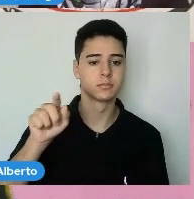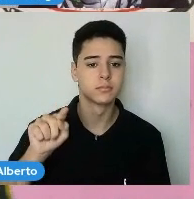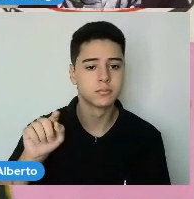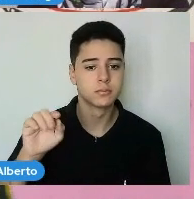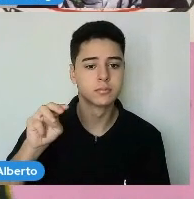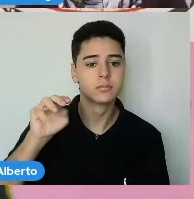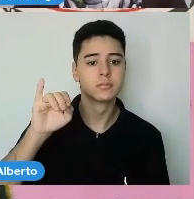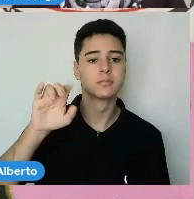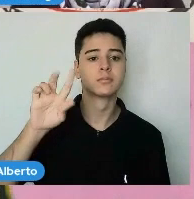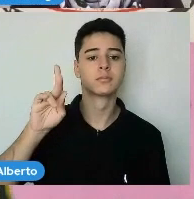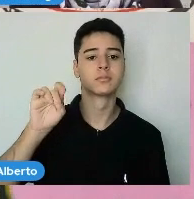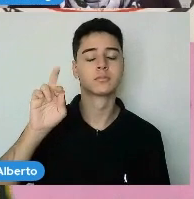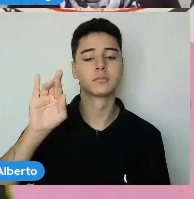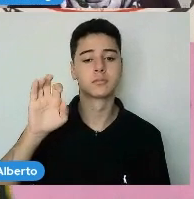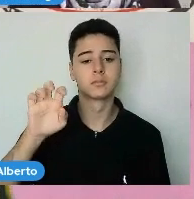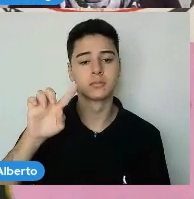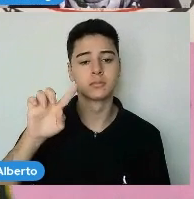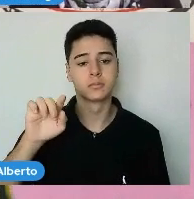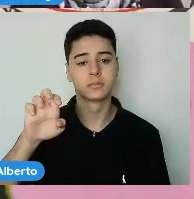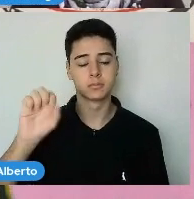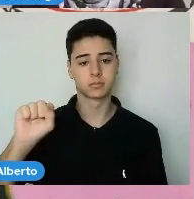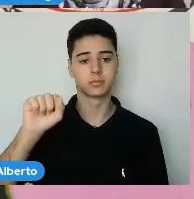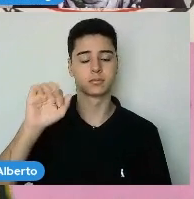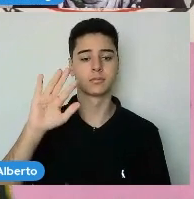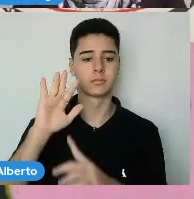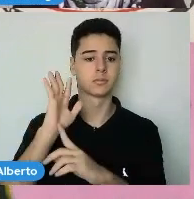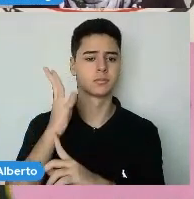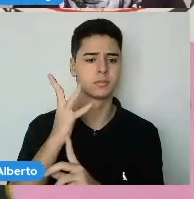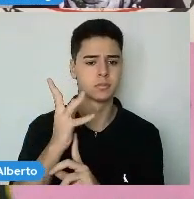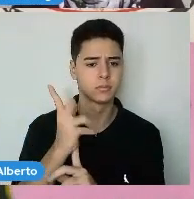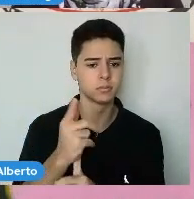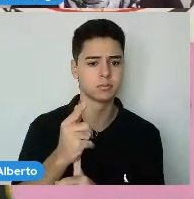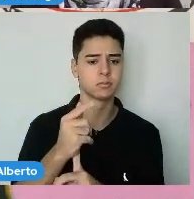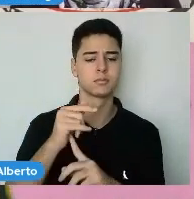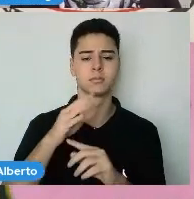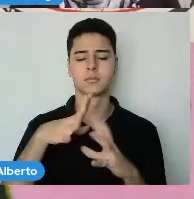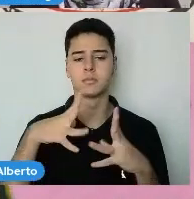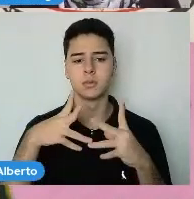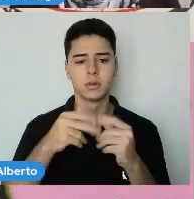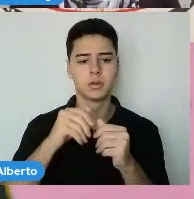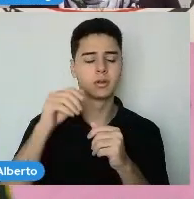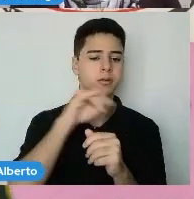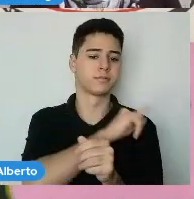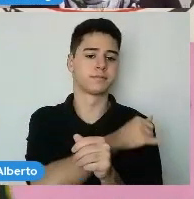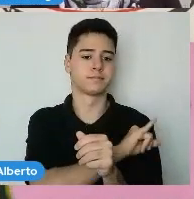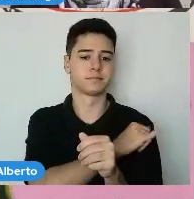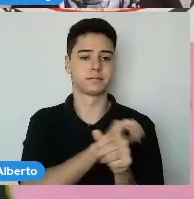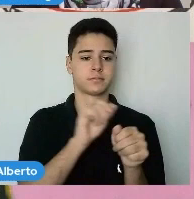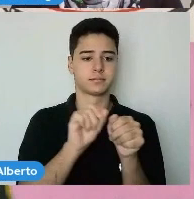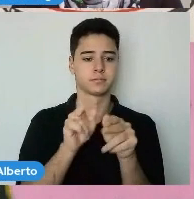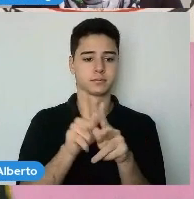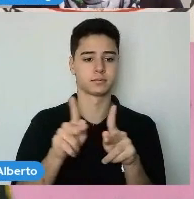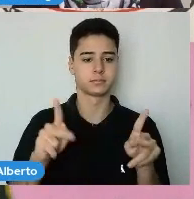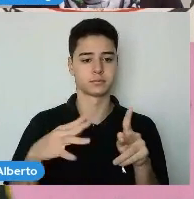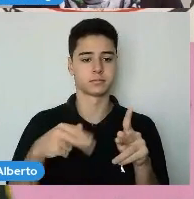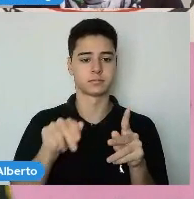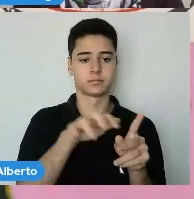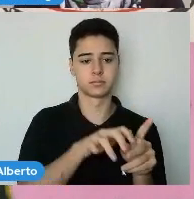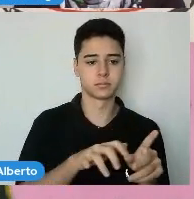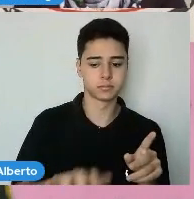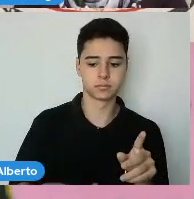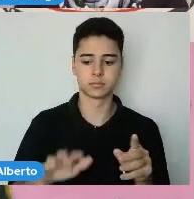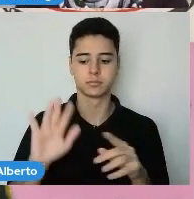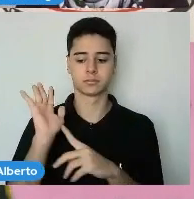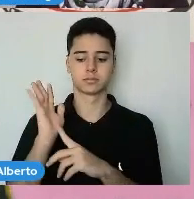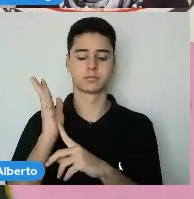de linguagem, né? Ela é uma artista plástica carioca que também atua como professora, tá? Na área de artes